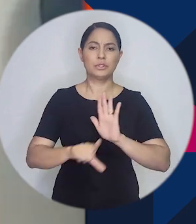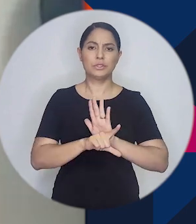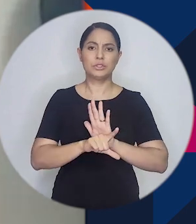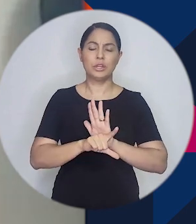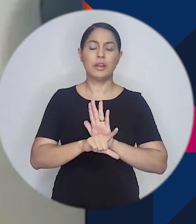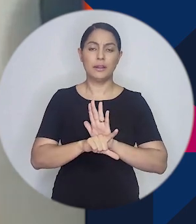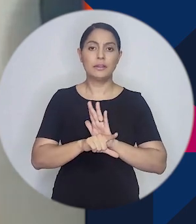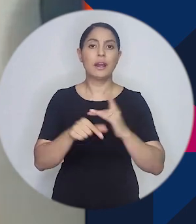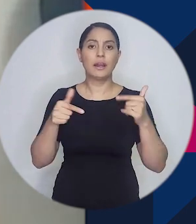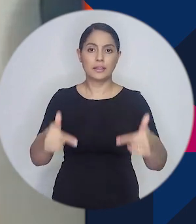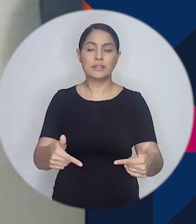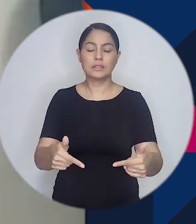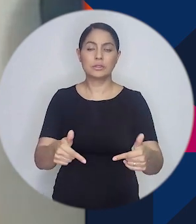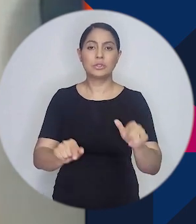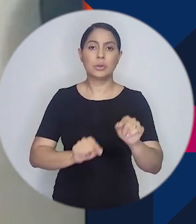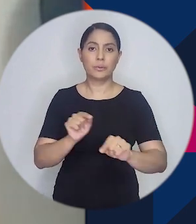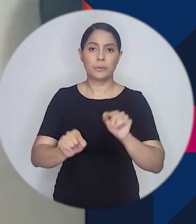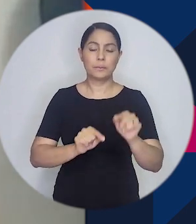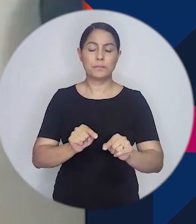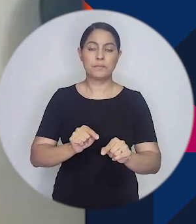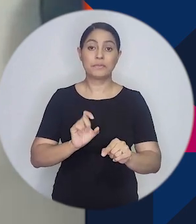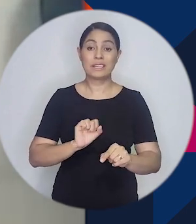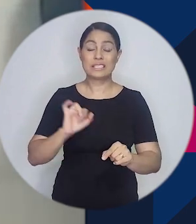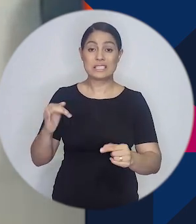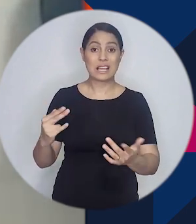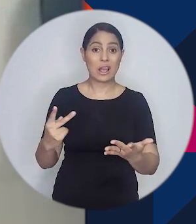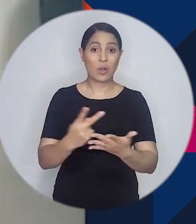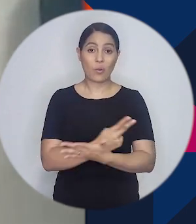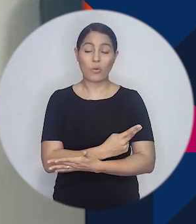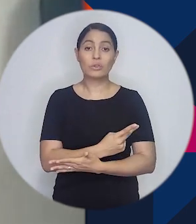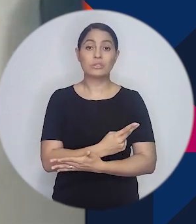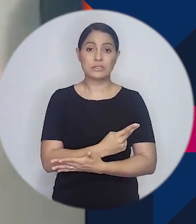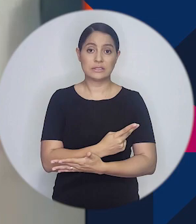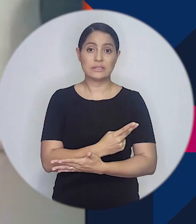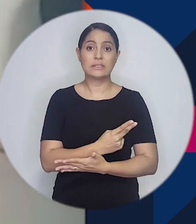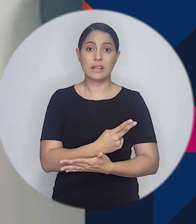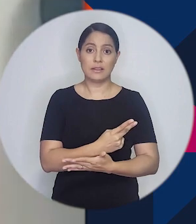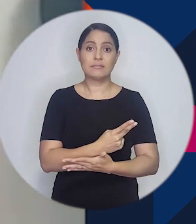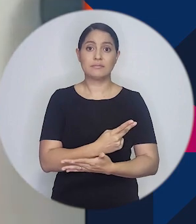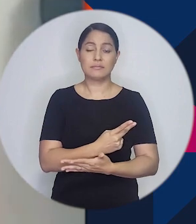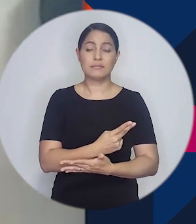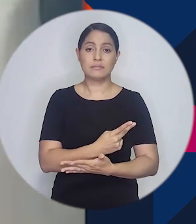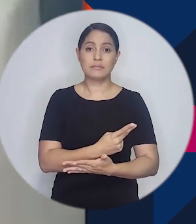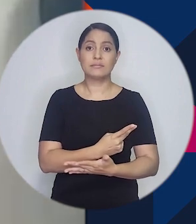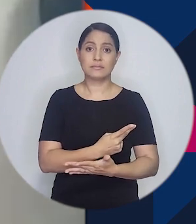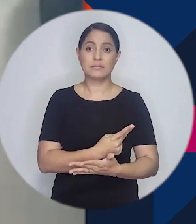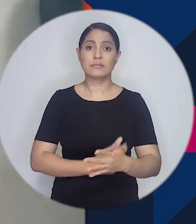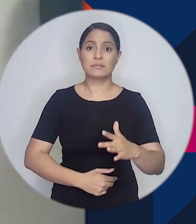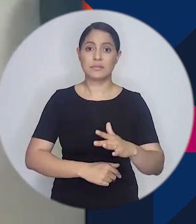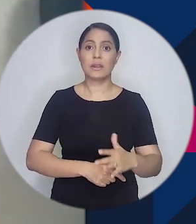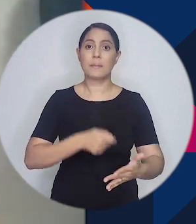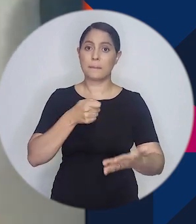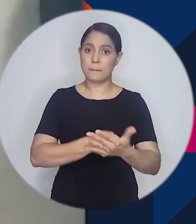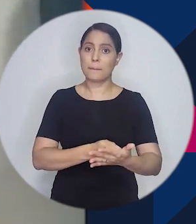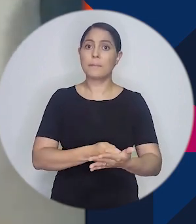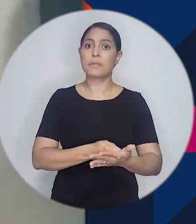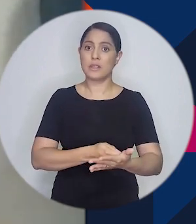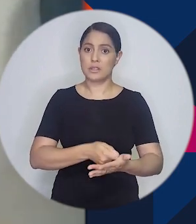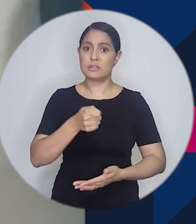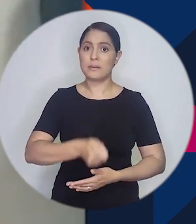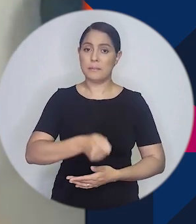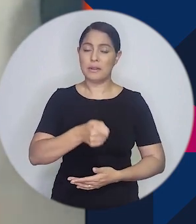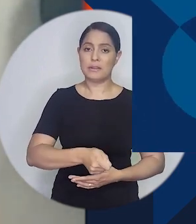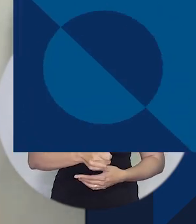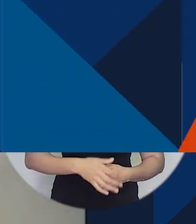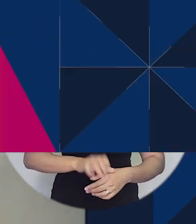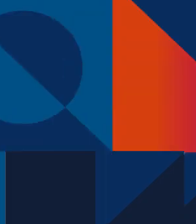recentemente, que foi transformado em um projeto de lei, e vai considerar a discriminação em todas as suas formas como uma